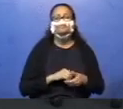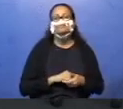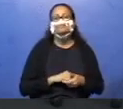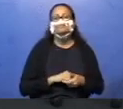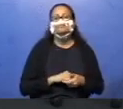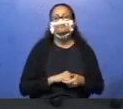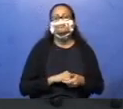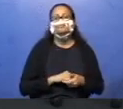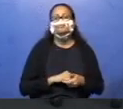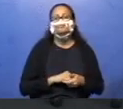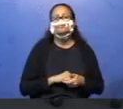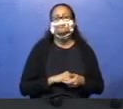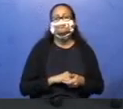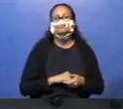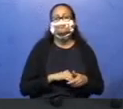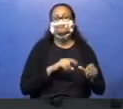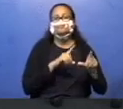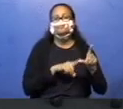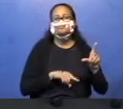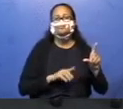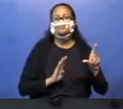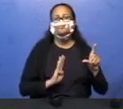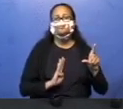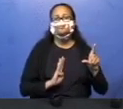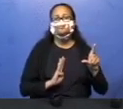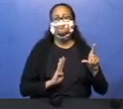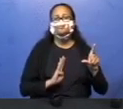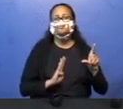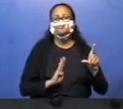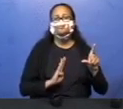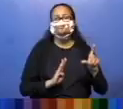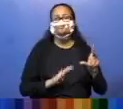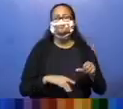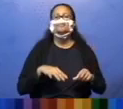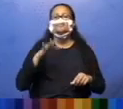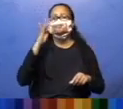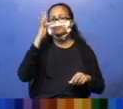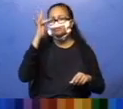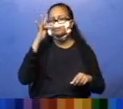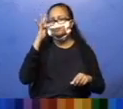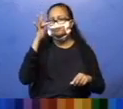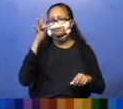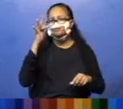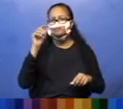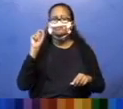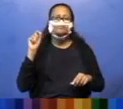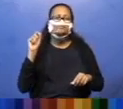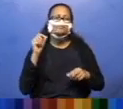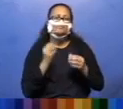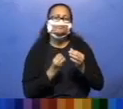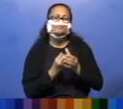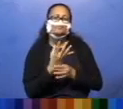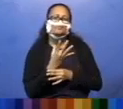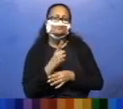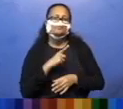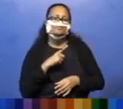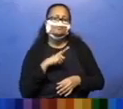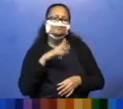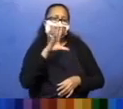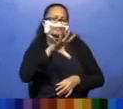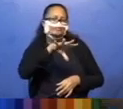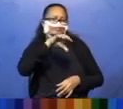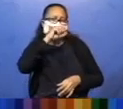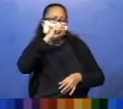Então, partimos. B. Além das flores, que plantas também emitem cheiro